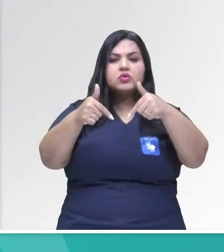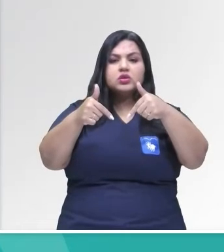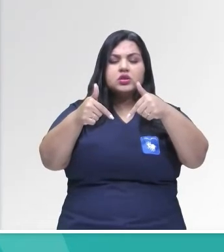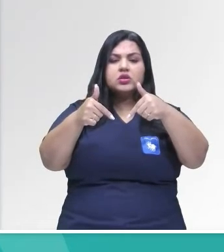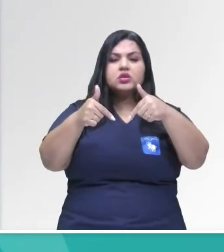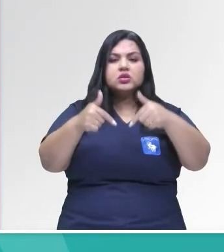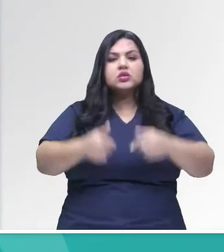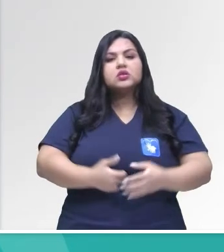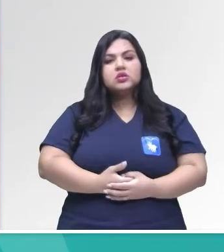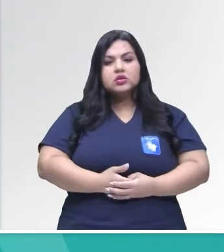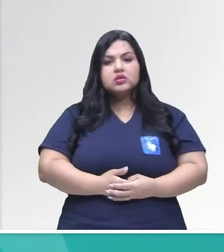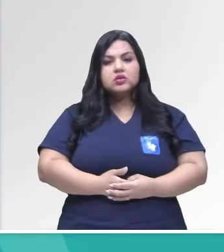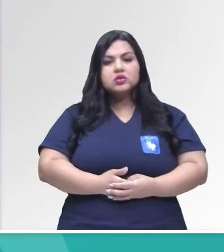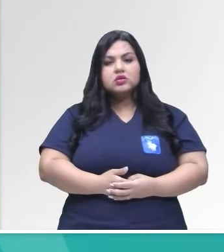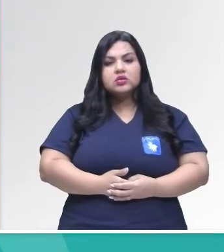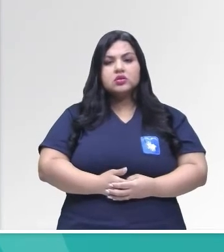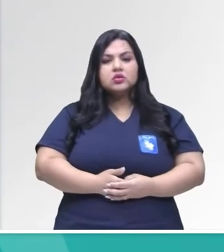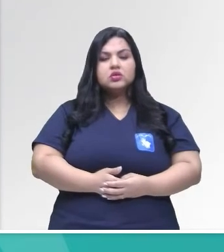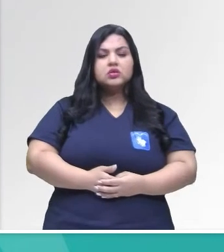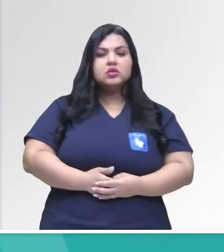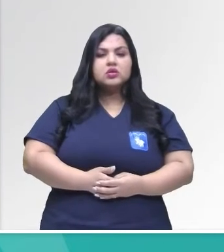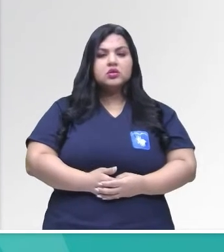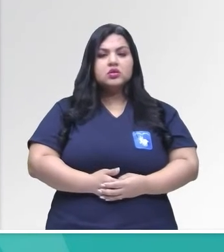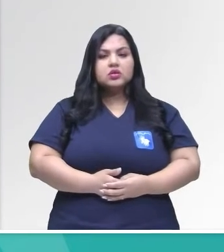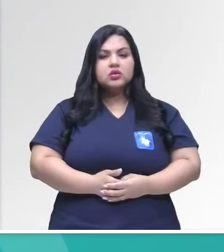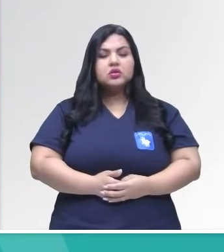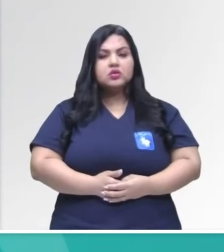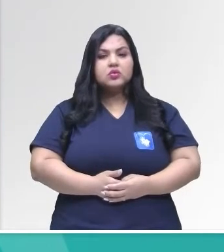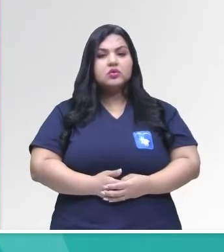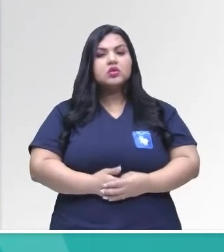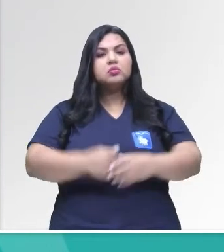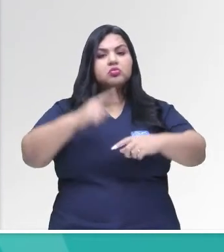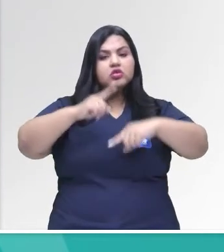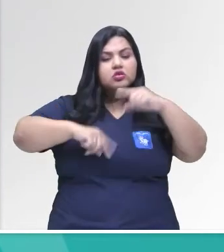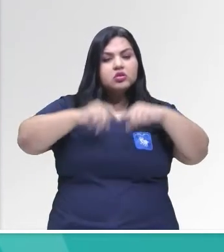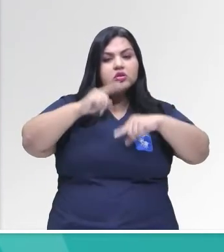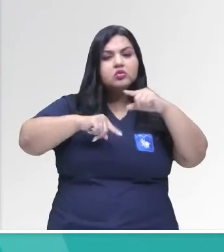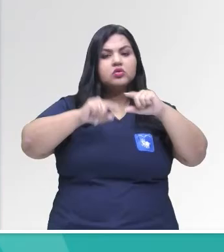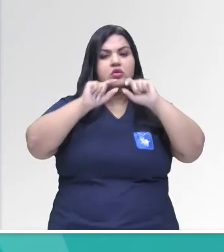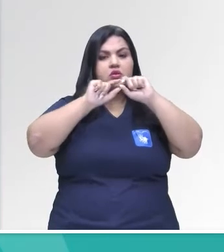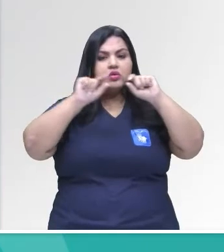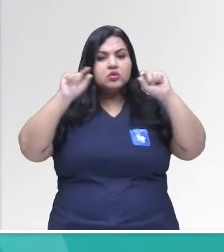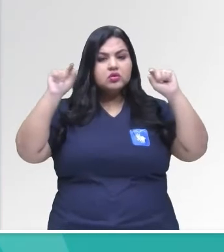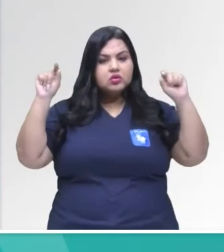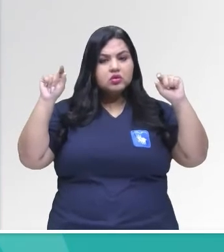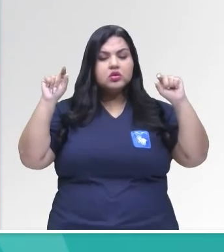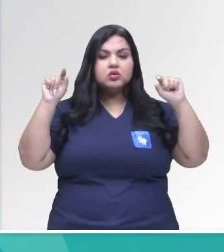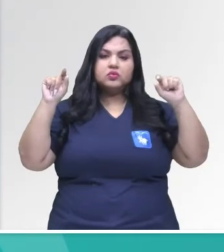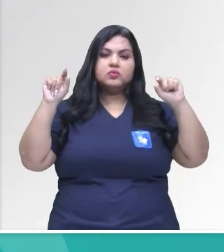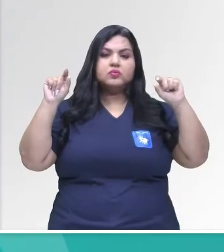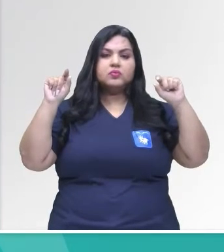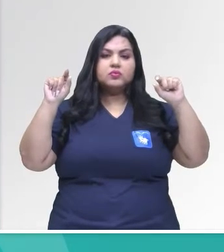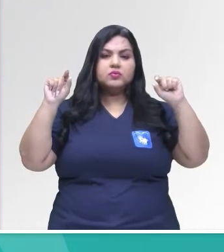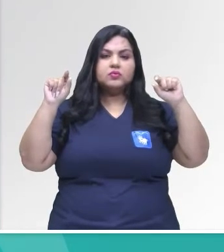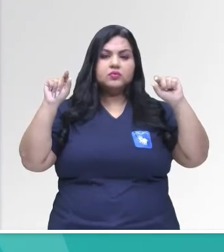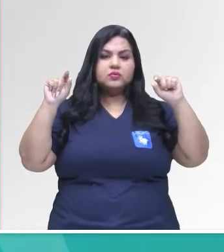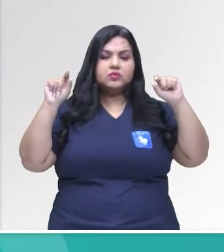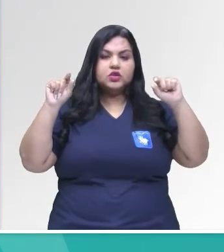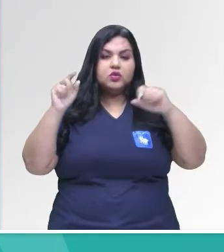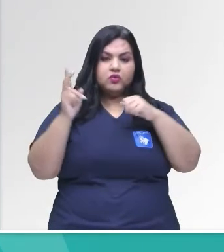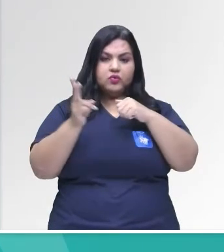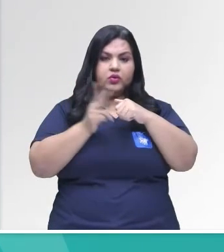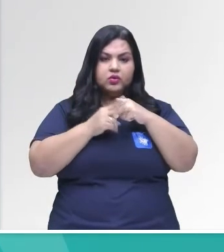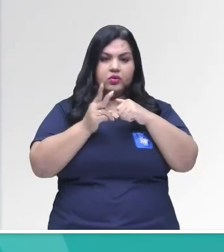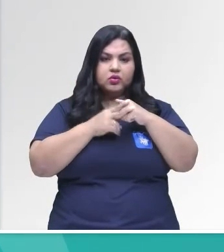não é? Ação que é sofrida pelo objeto ali da oração, não é? Ele sofre a ação do